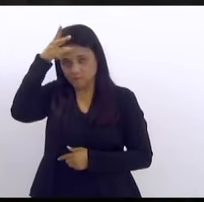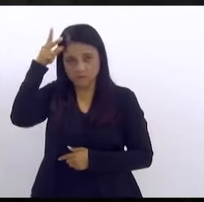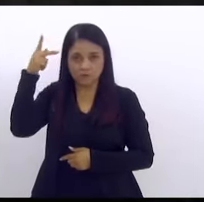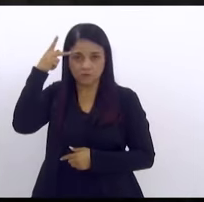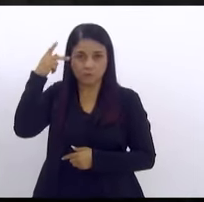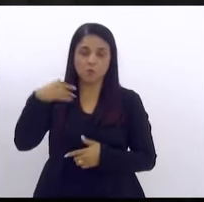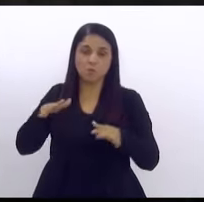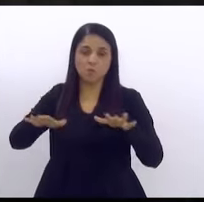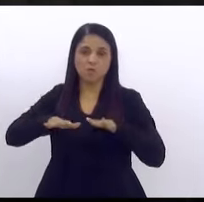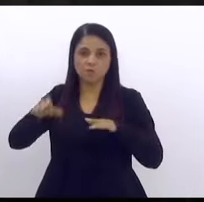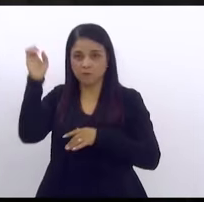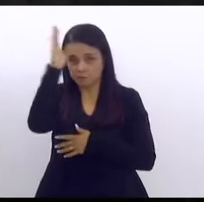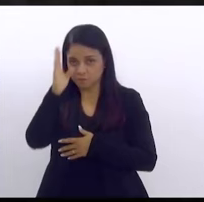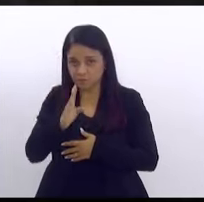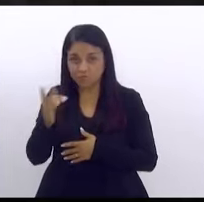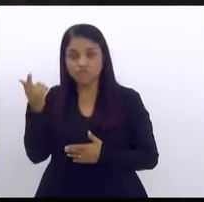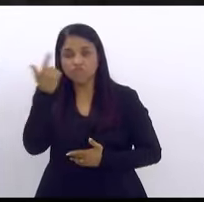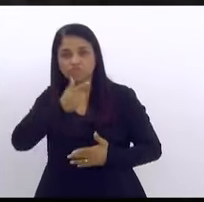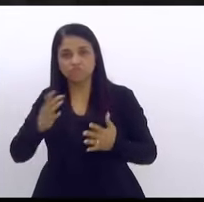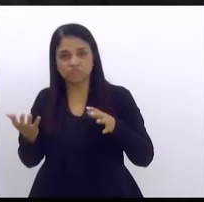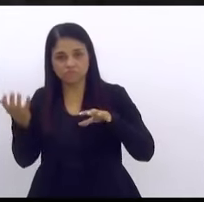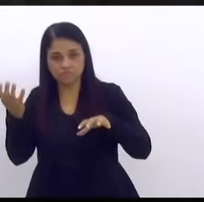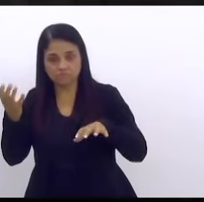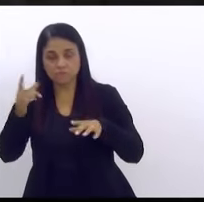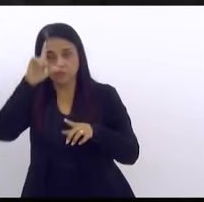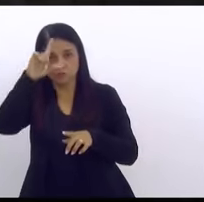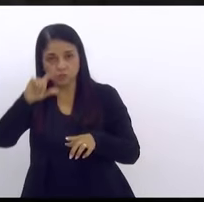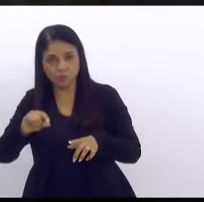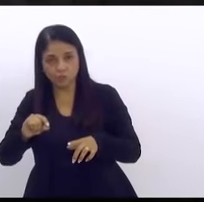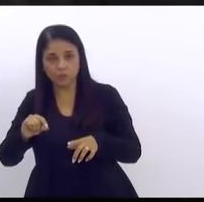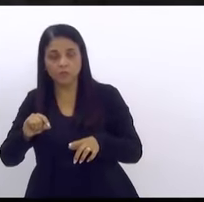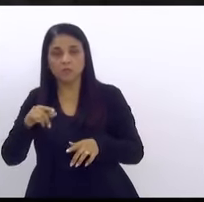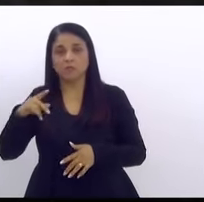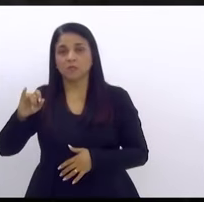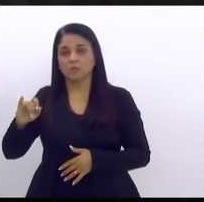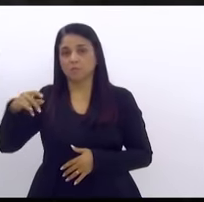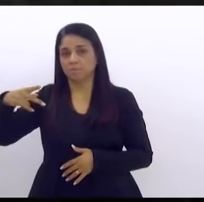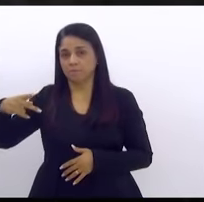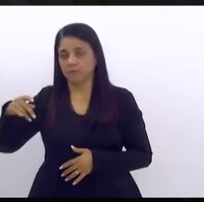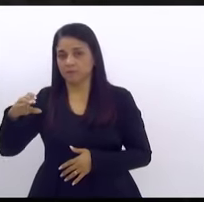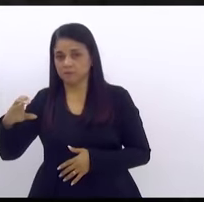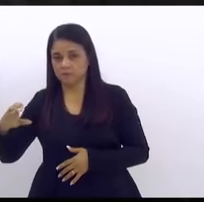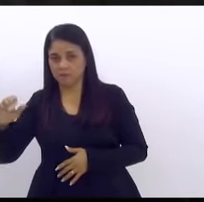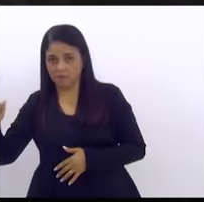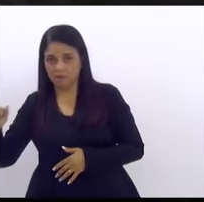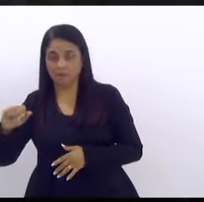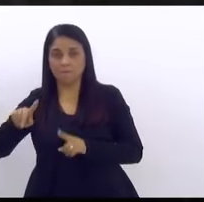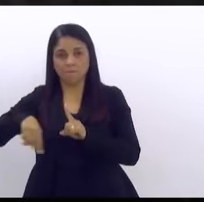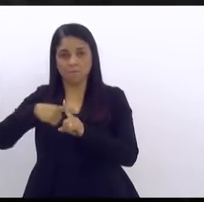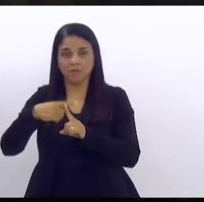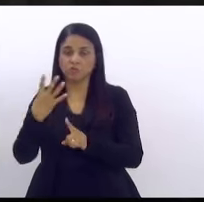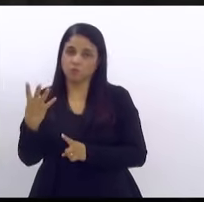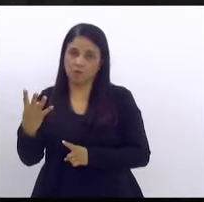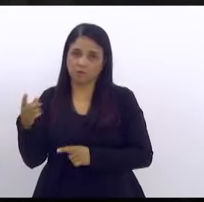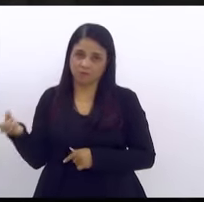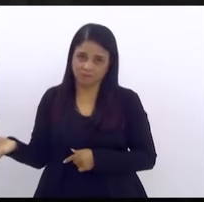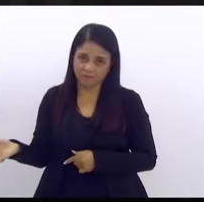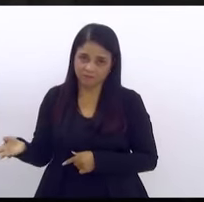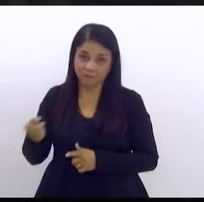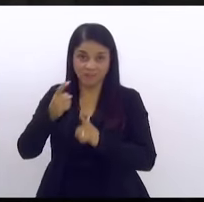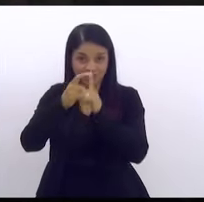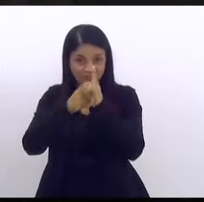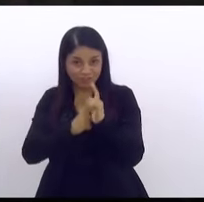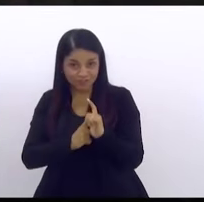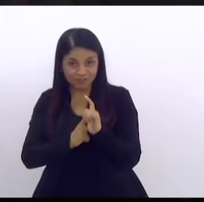e conseguiu que o Congresso Nacional reduzisse para IPCA mais 4. Agora, nessa dívida, deputado